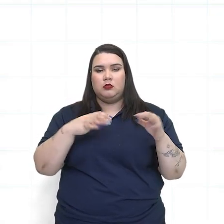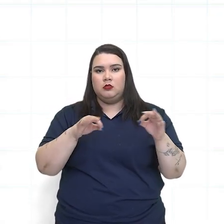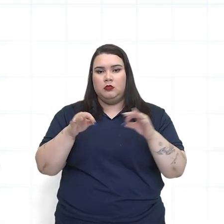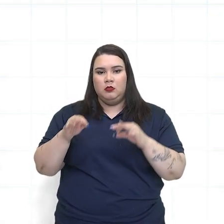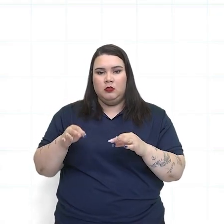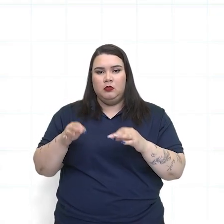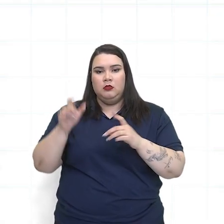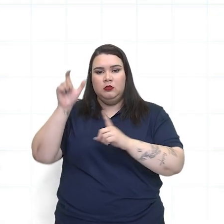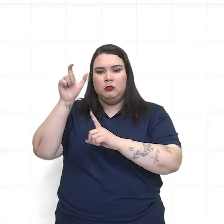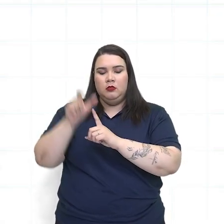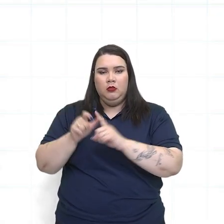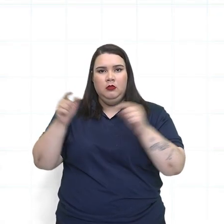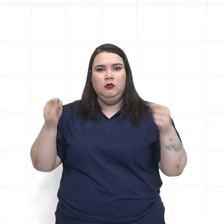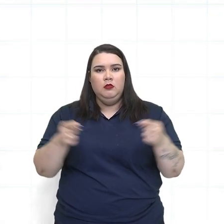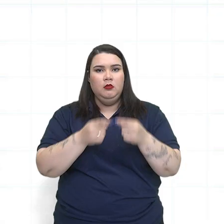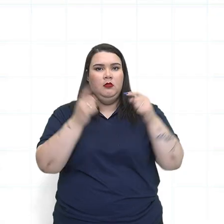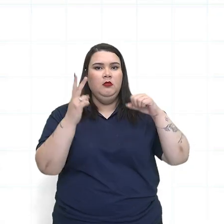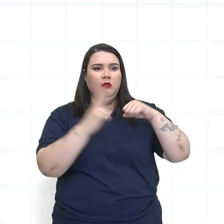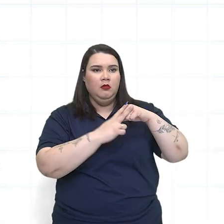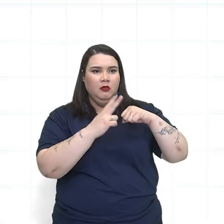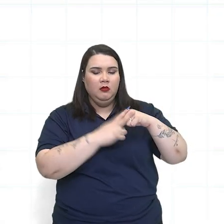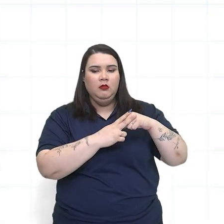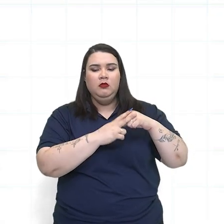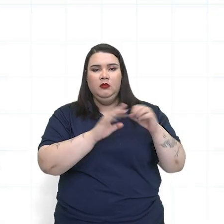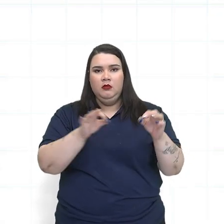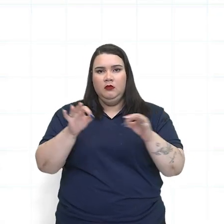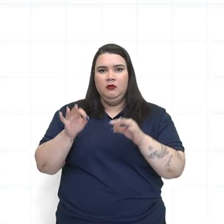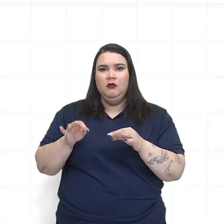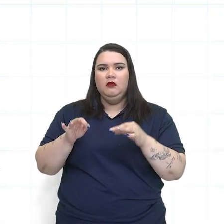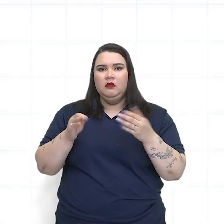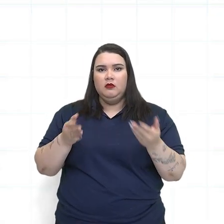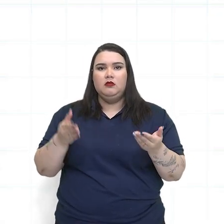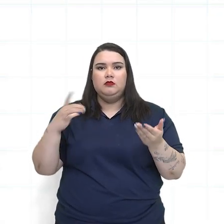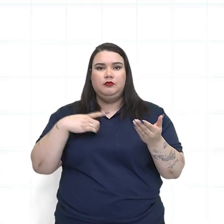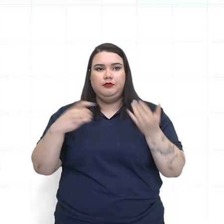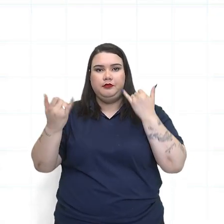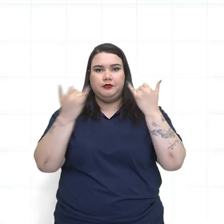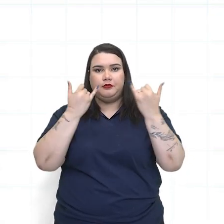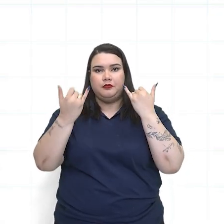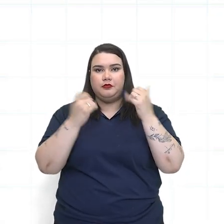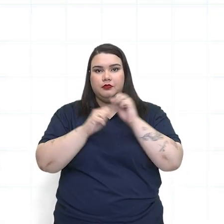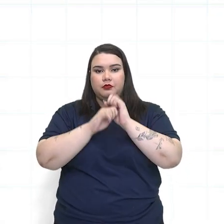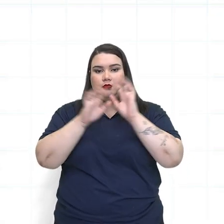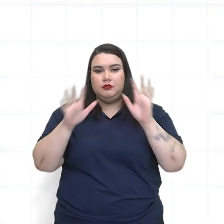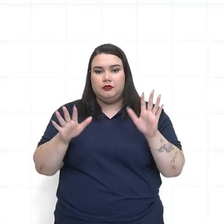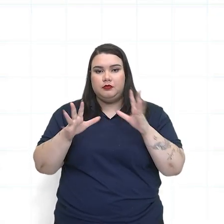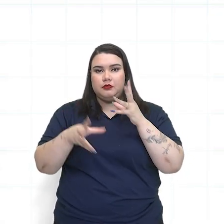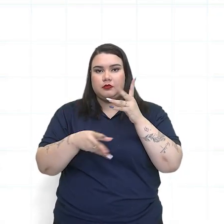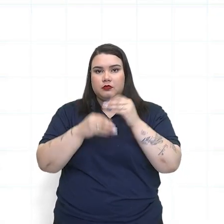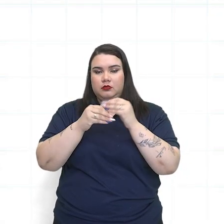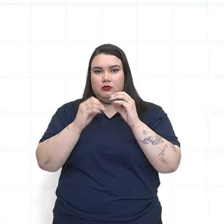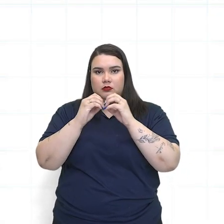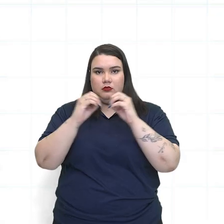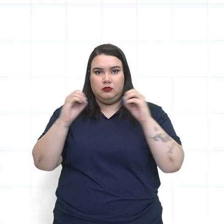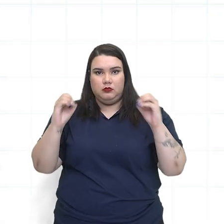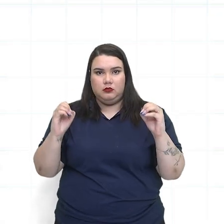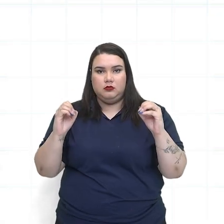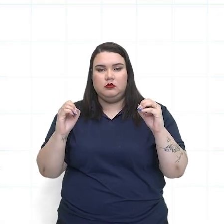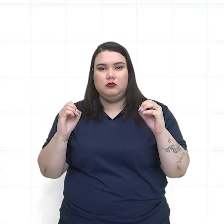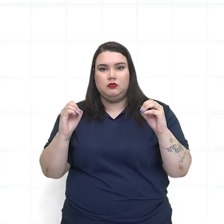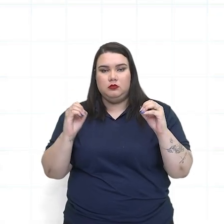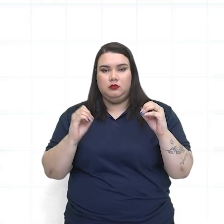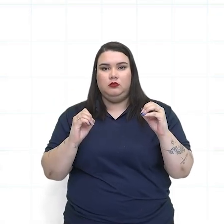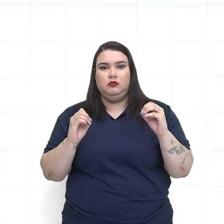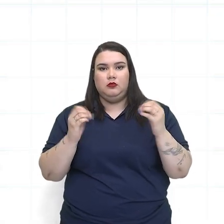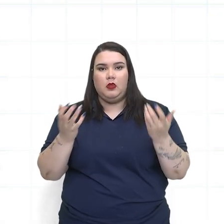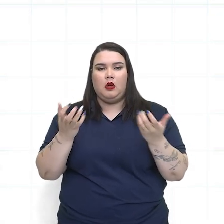né? O sujeito concordando com o verbo e a informação final, que é o complemento da oração, né?